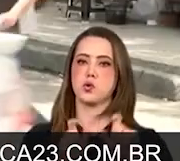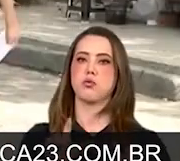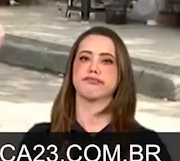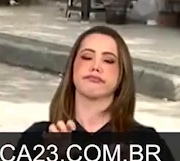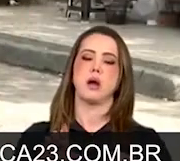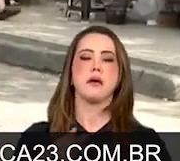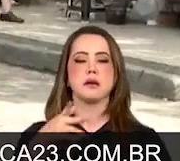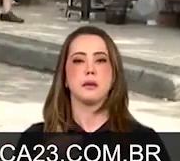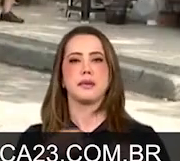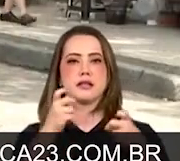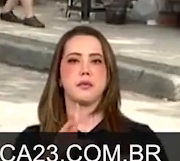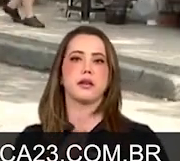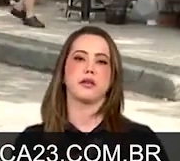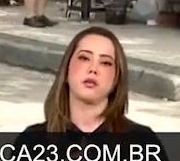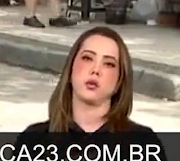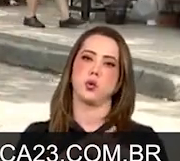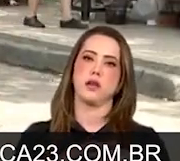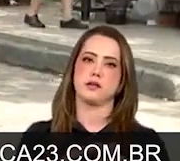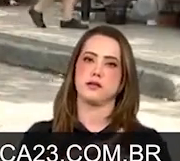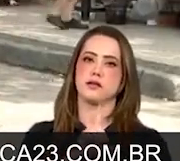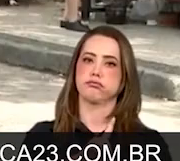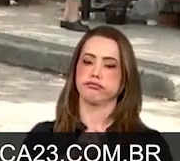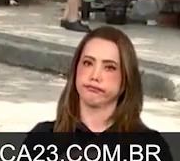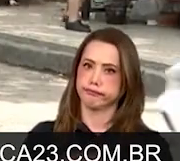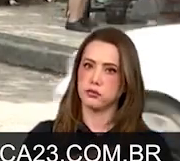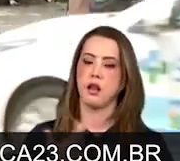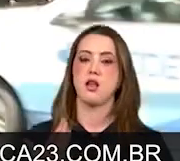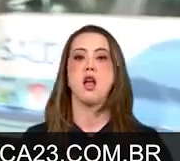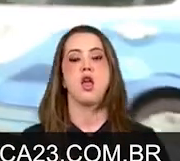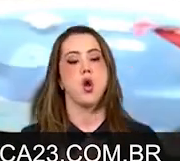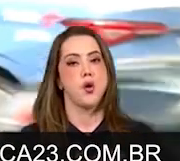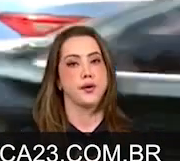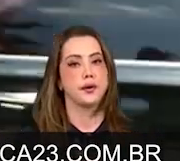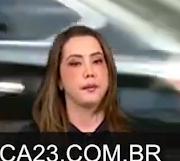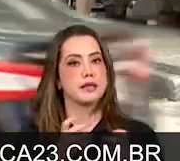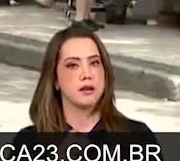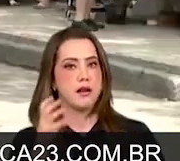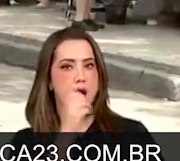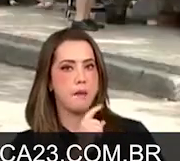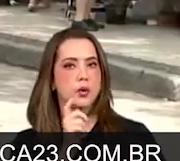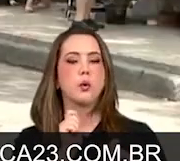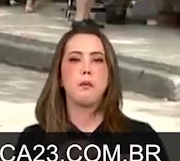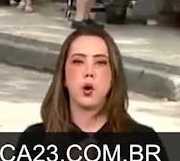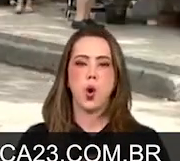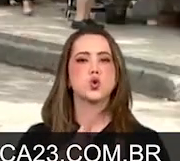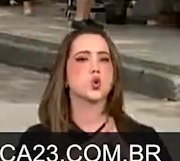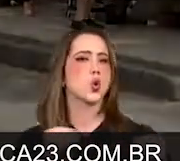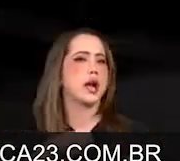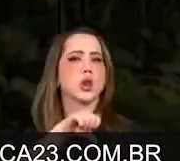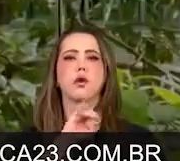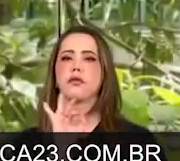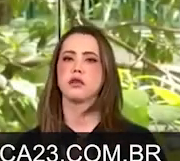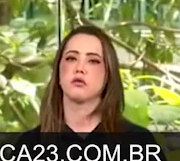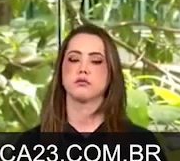que contribui para esse aumento. Quando detectada nos estágios iniciais, a doença tem chances de cura que chegam a